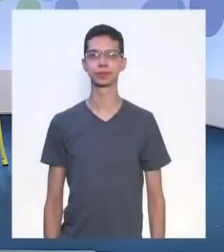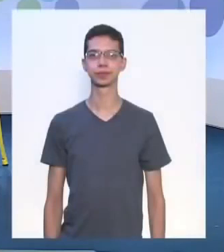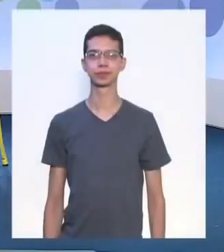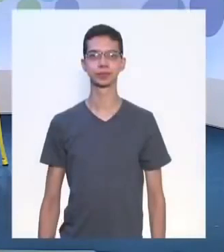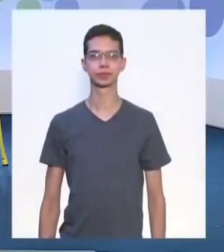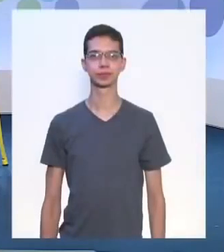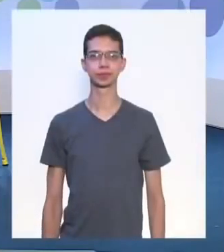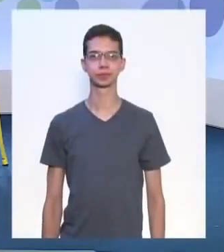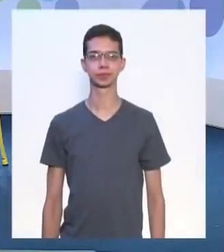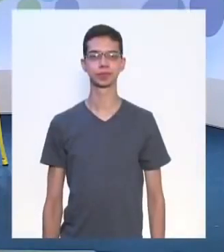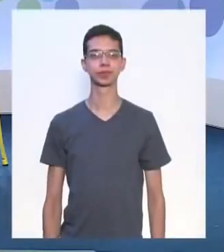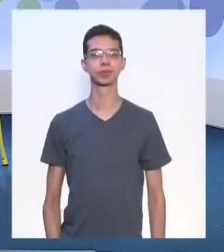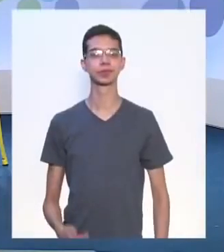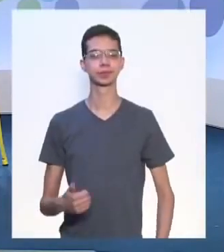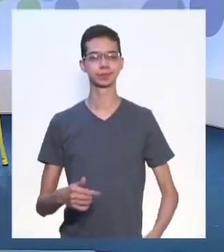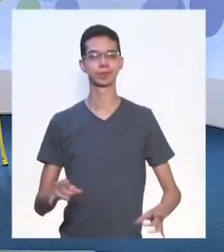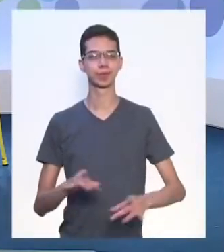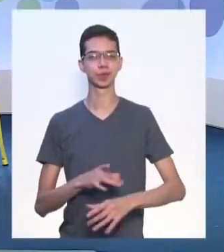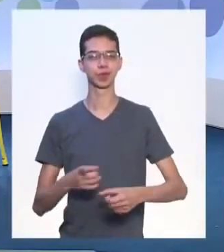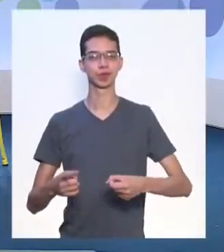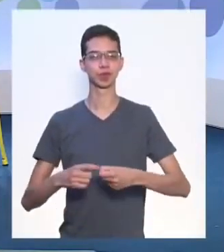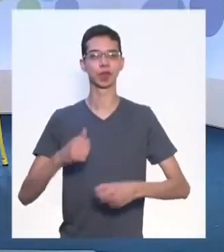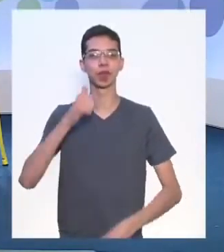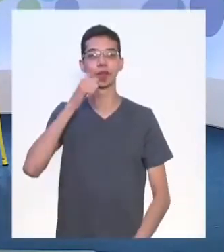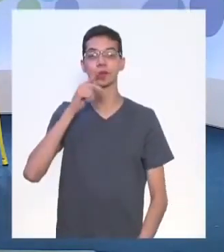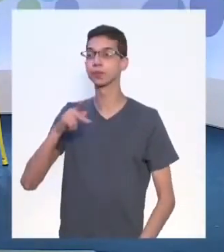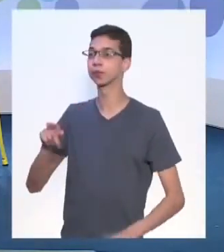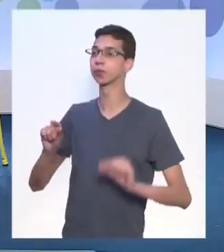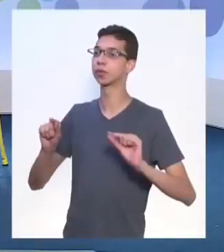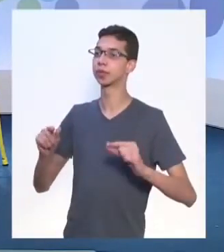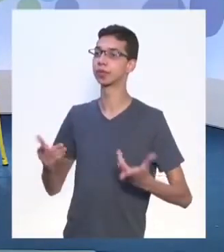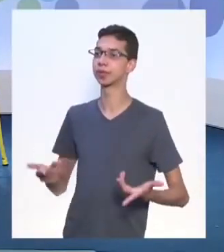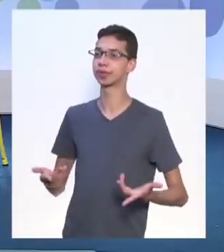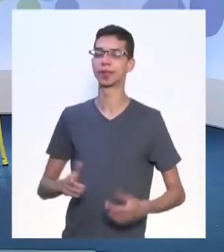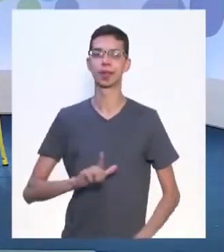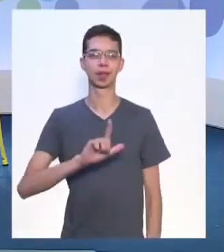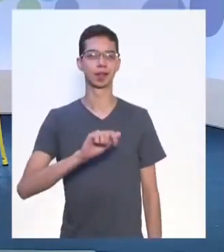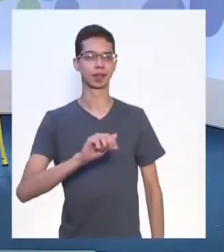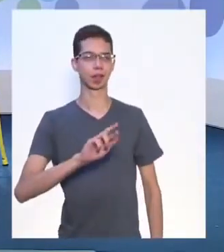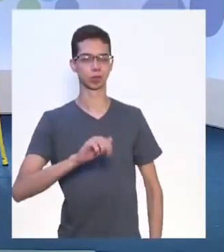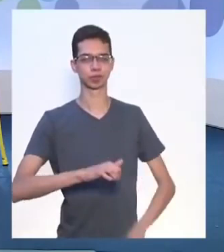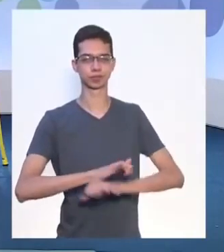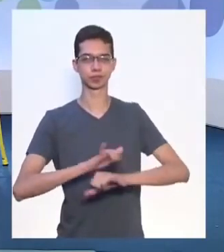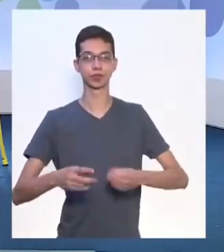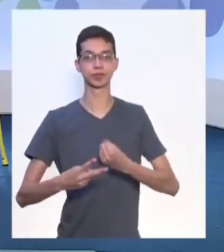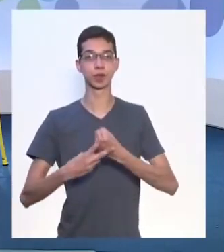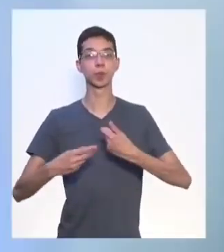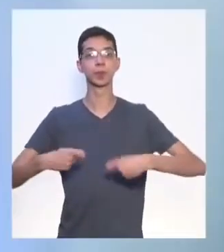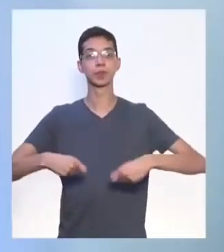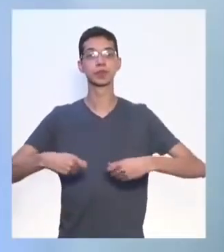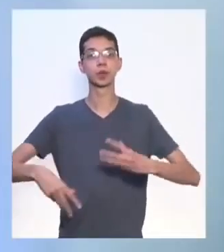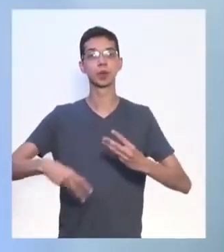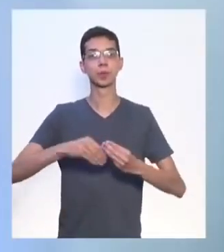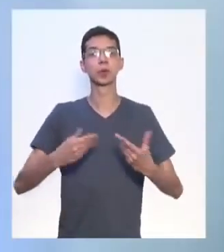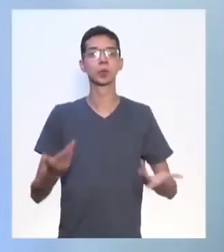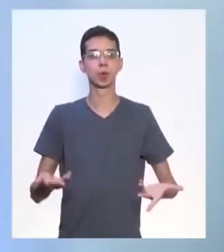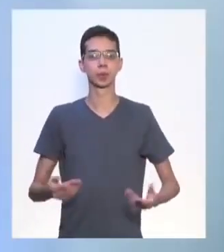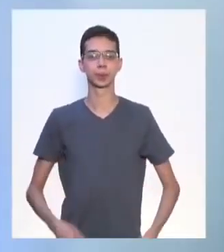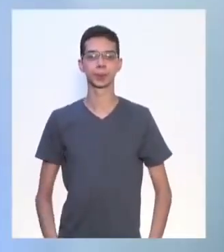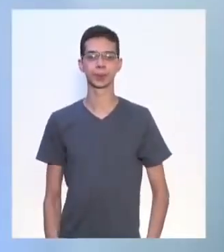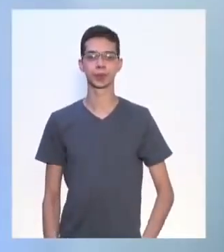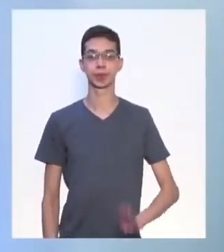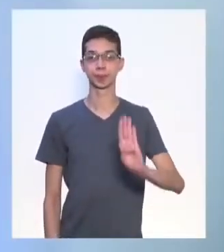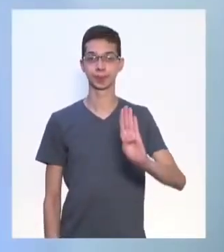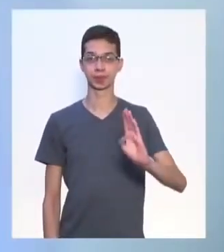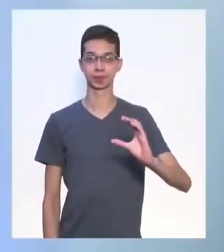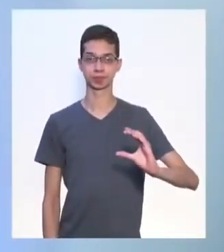Estamos de volta. Vamos lá, E aí, Mauro. Pro, o que mandaram aí? Ó, a aluna Laura colocou: os verbos que precisam de complemento são B e